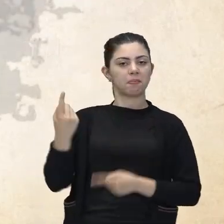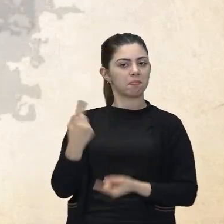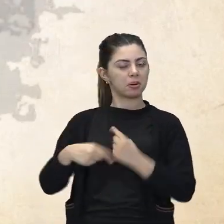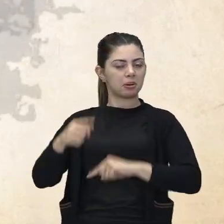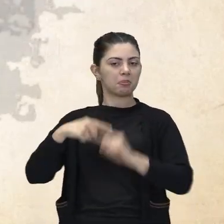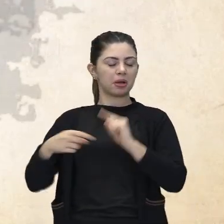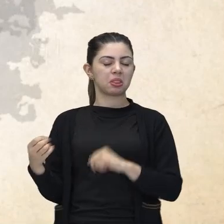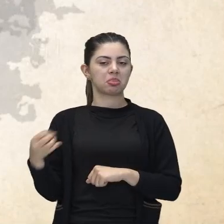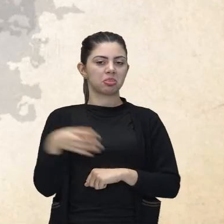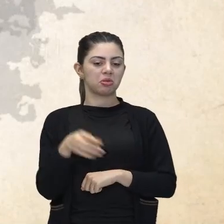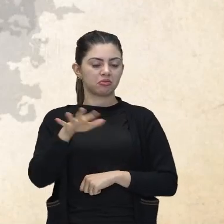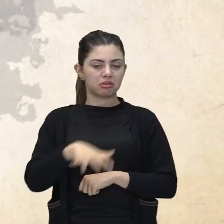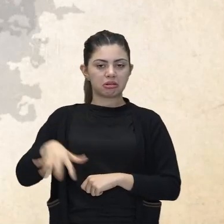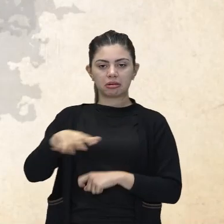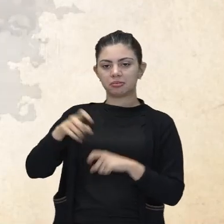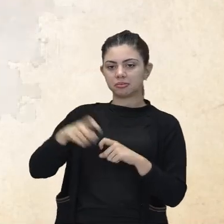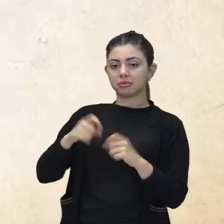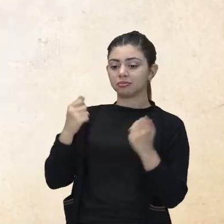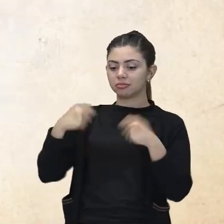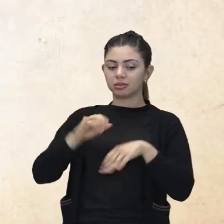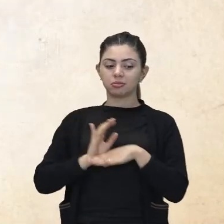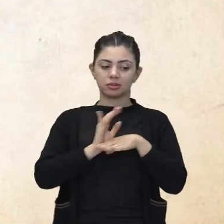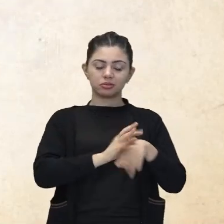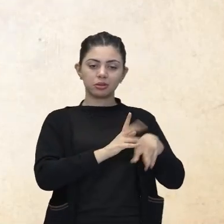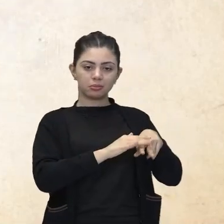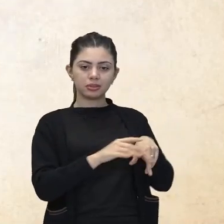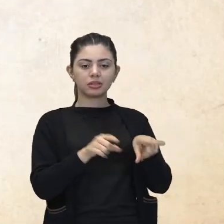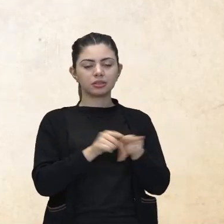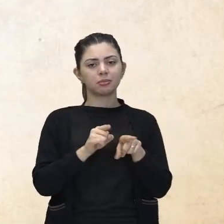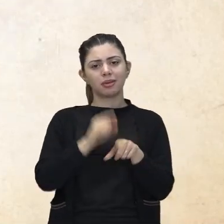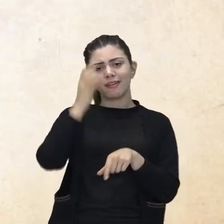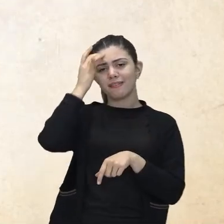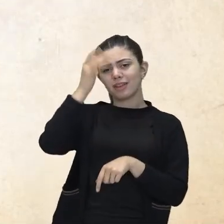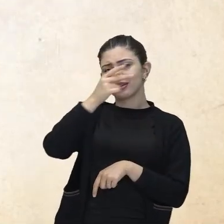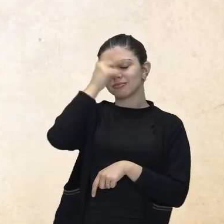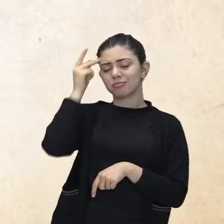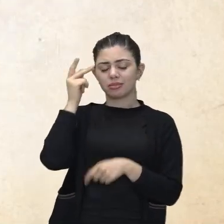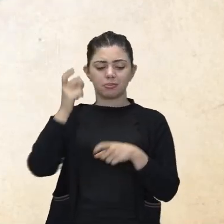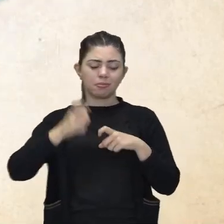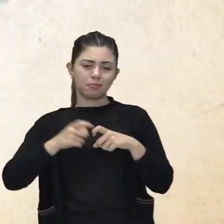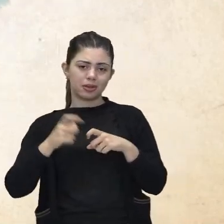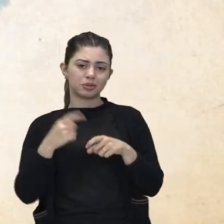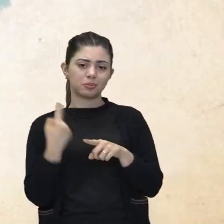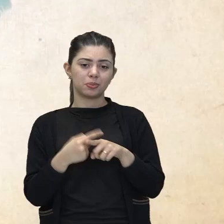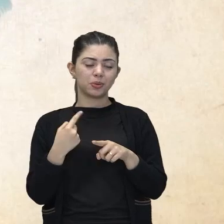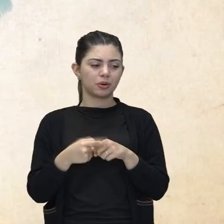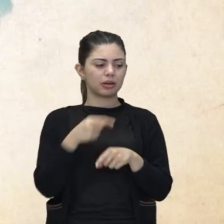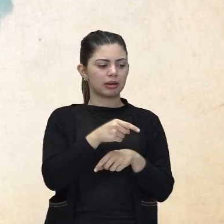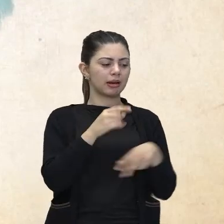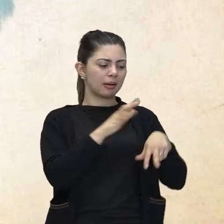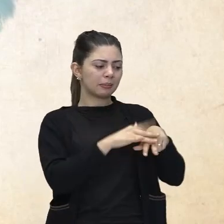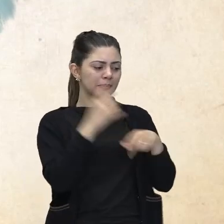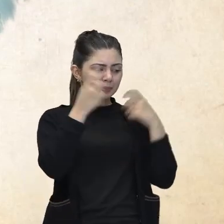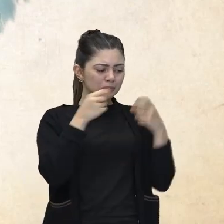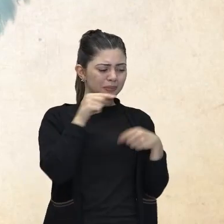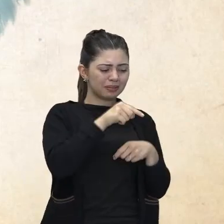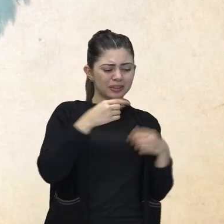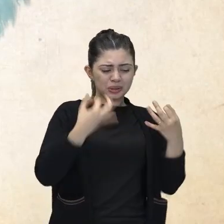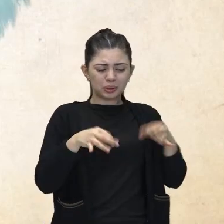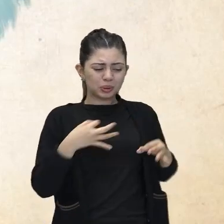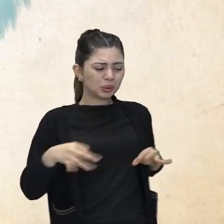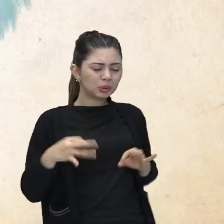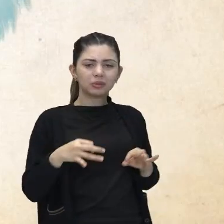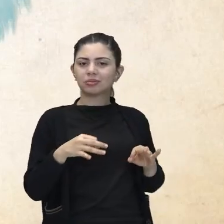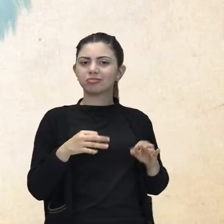só beneficiou os pacientes, como também tornou mais fácil a vida dos cirurgiões, que não tinham mais que lidar com pacientes